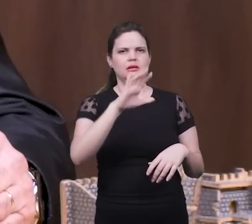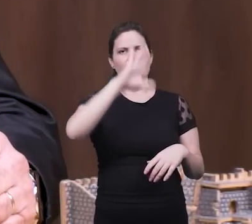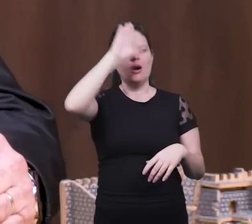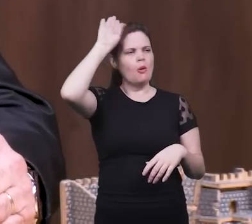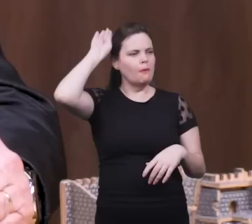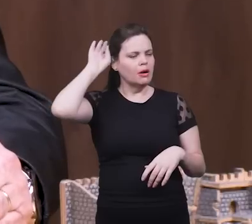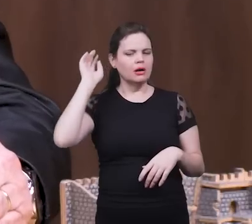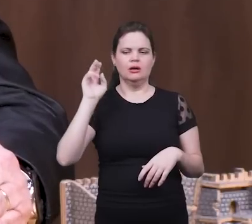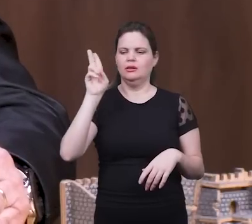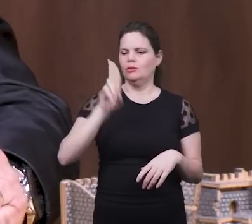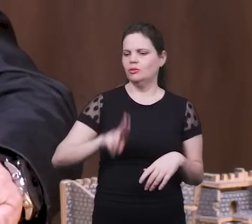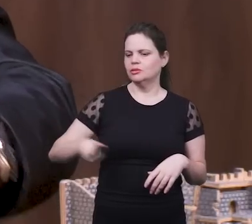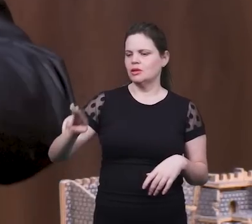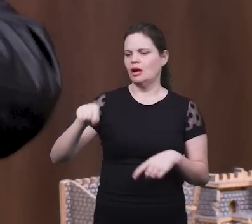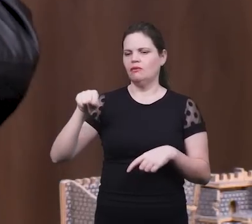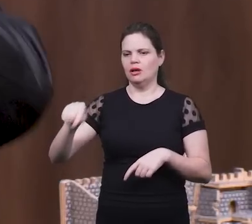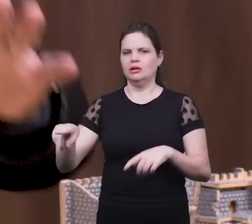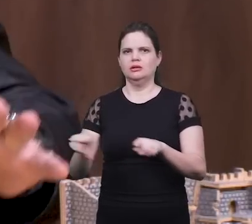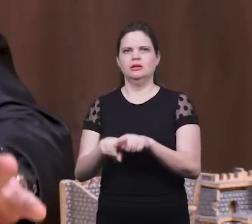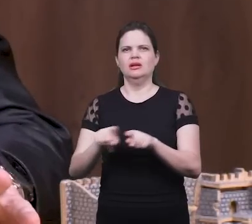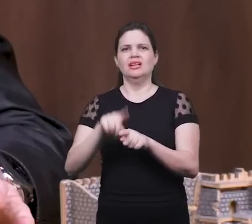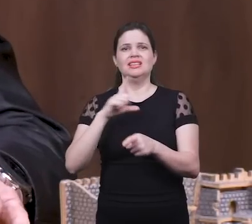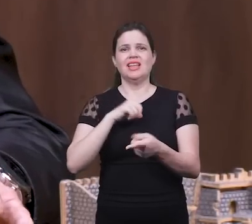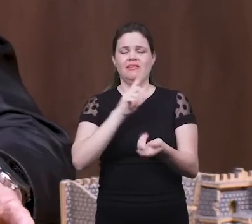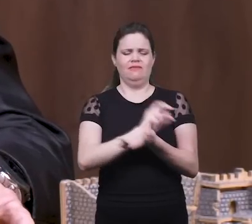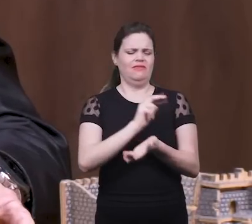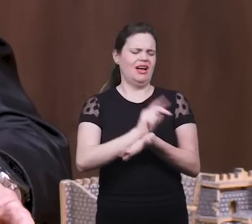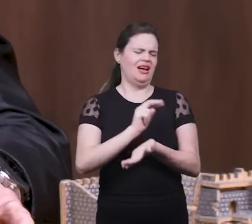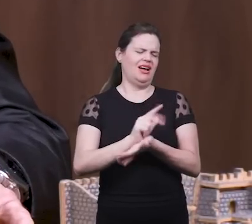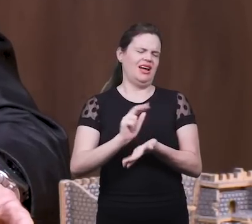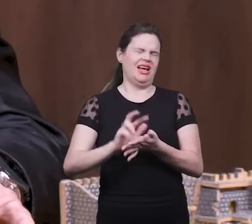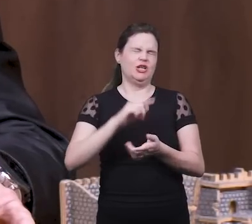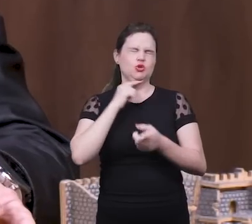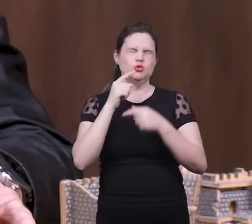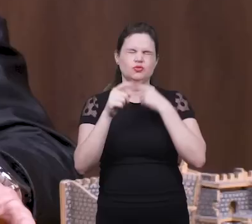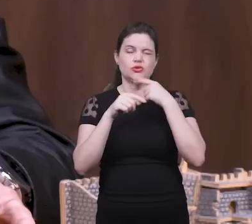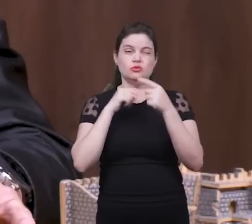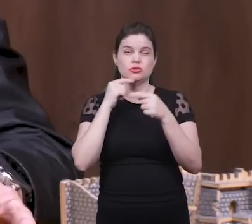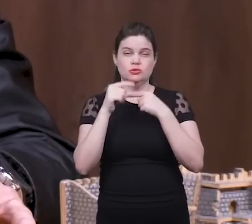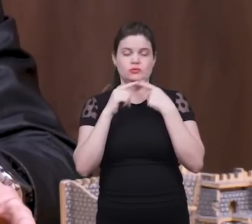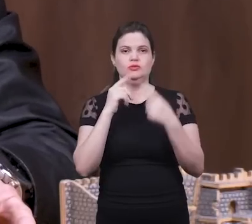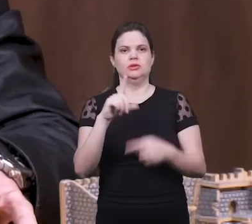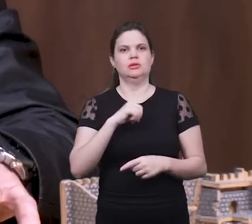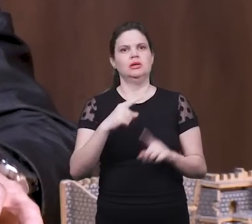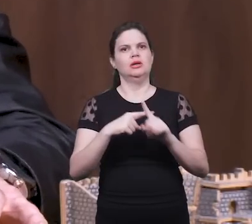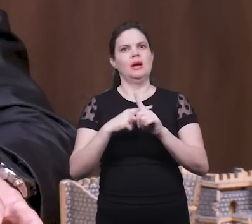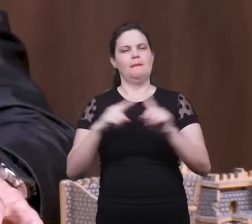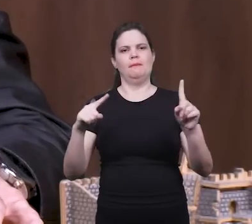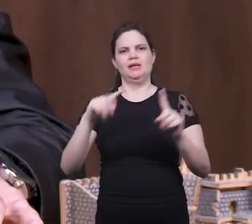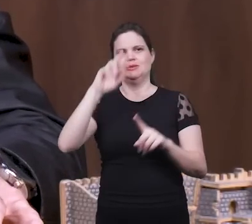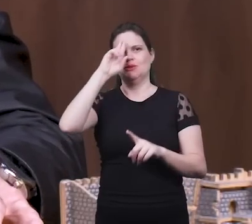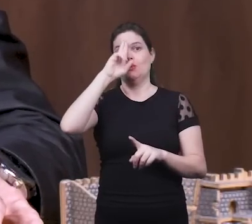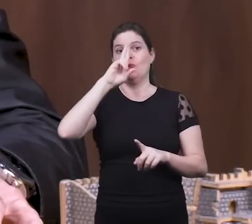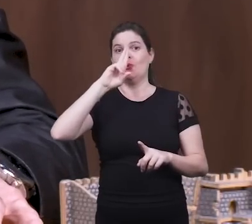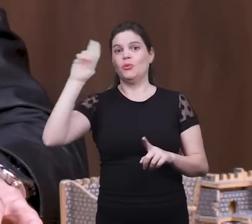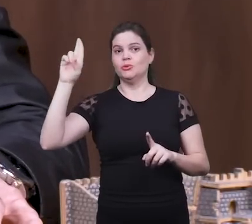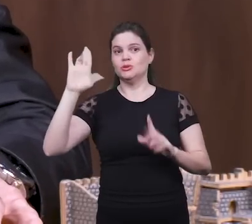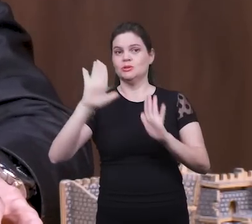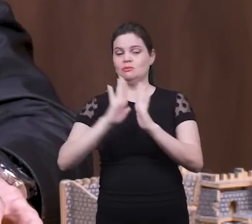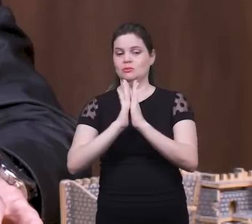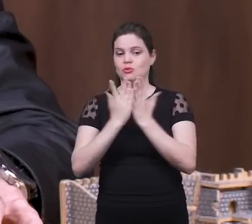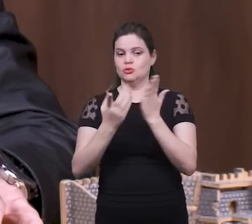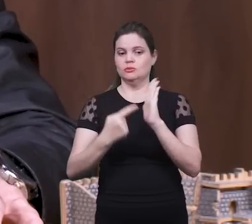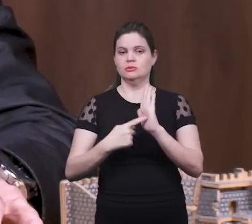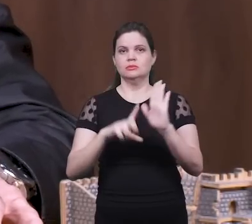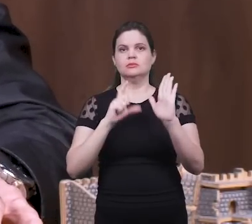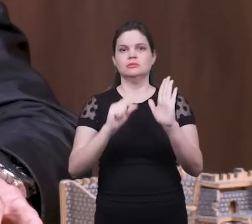usaram aquilo ali para cura. Tem todos esses questionamentos, mas o Senhor colocou na palavra a cura